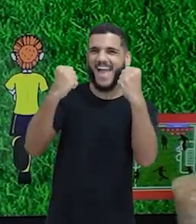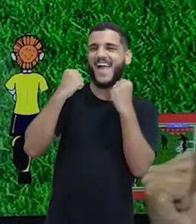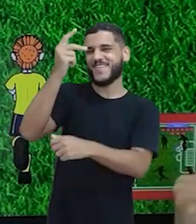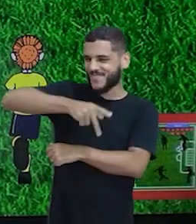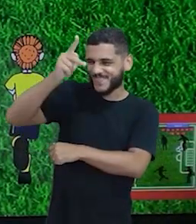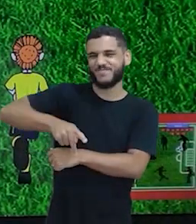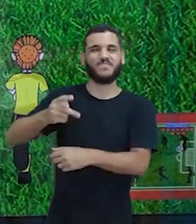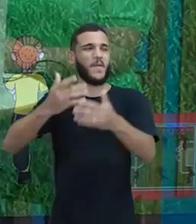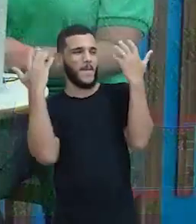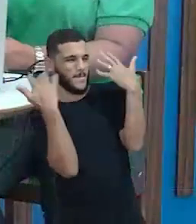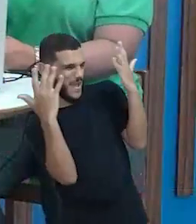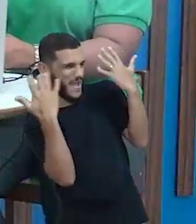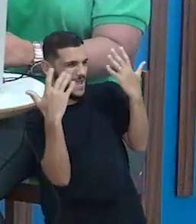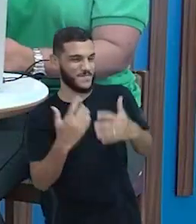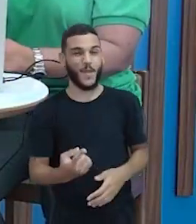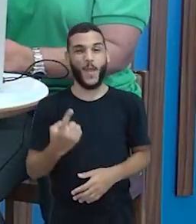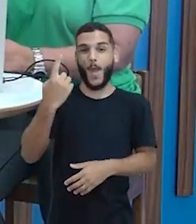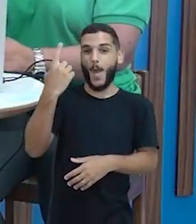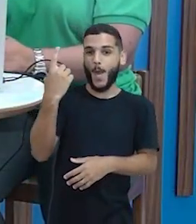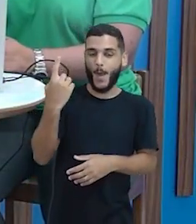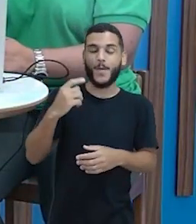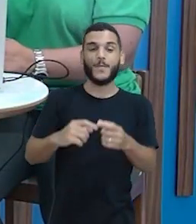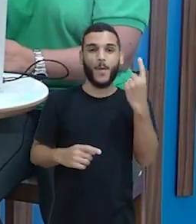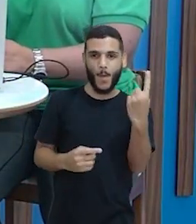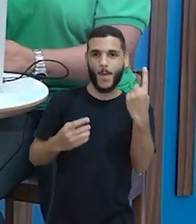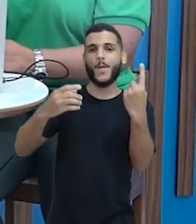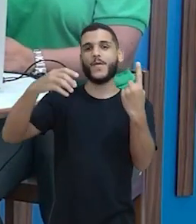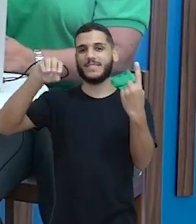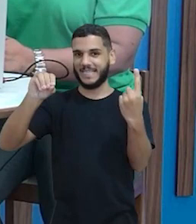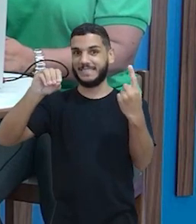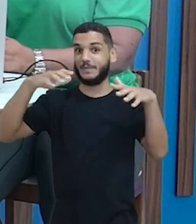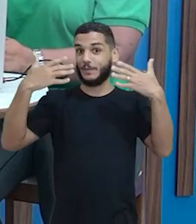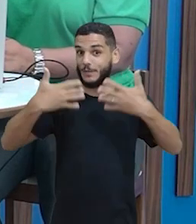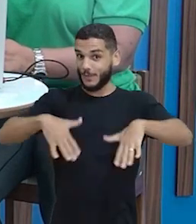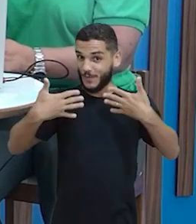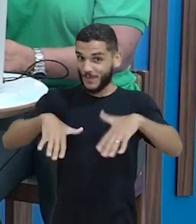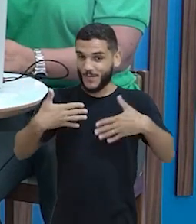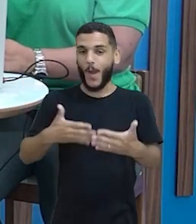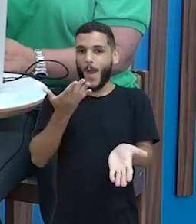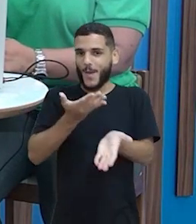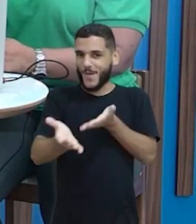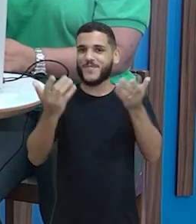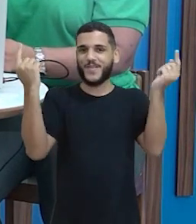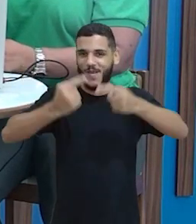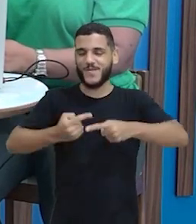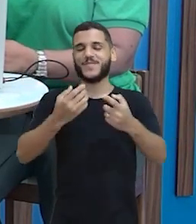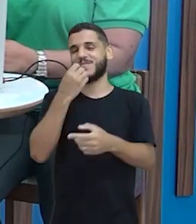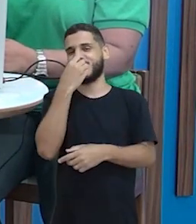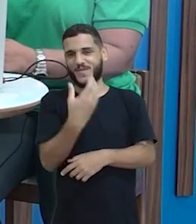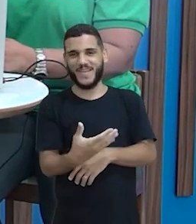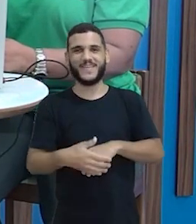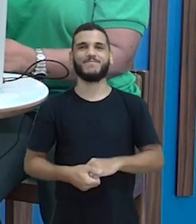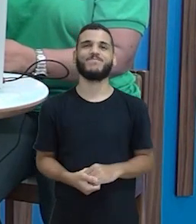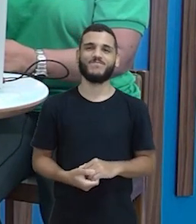ê Professora Marta show de bola 1 a 0 time B show de bola aí começou o jogo bem Professora Marta vou agora